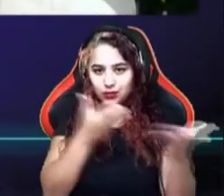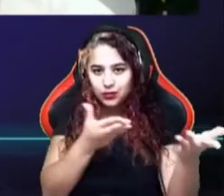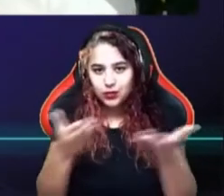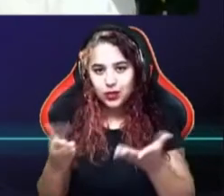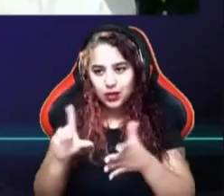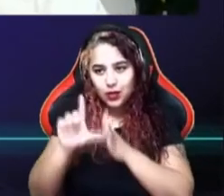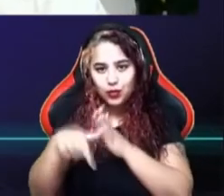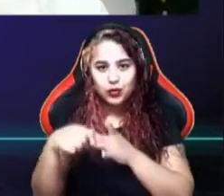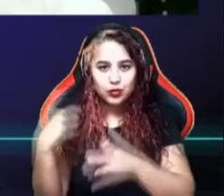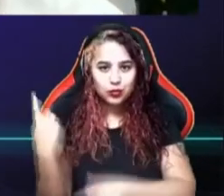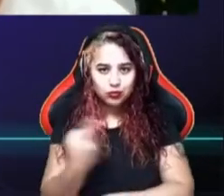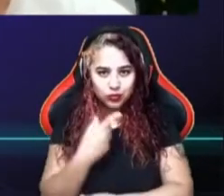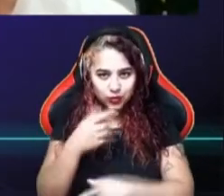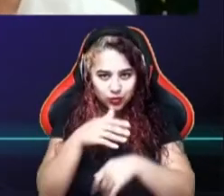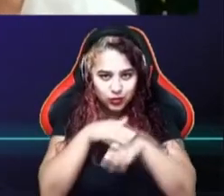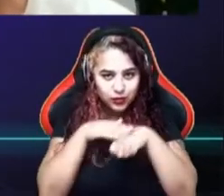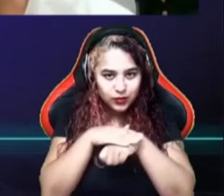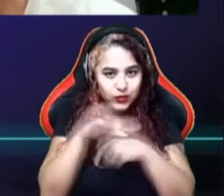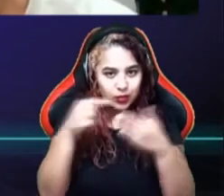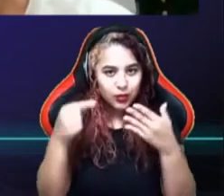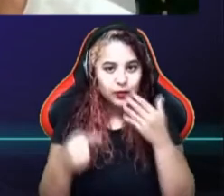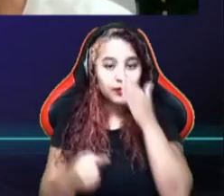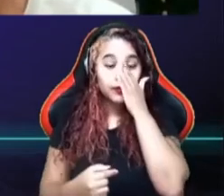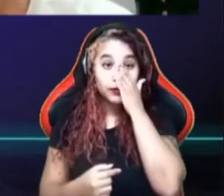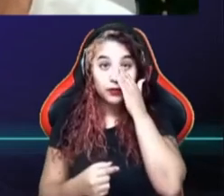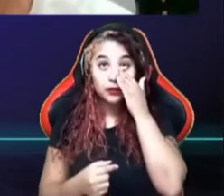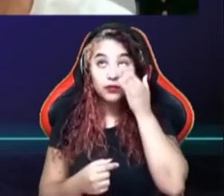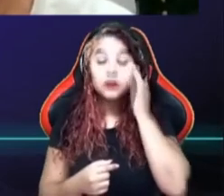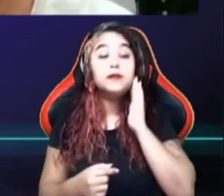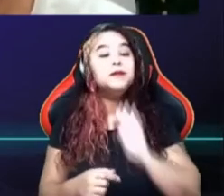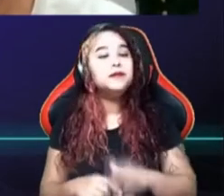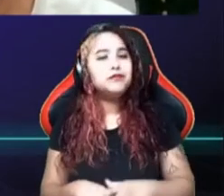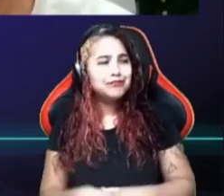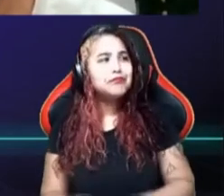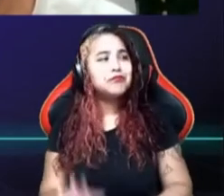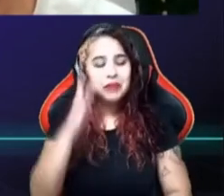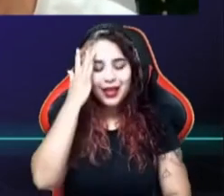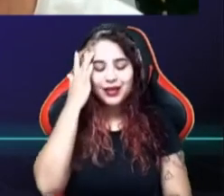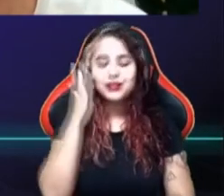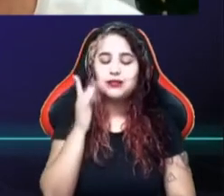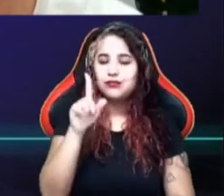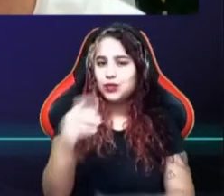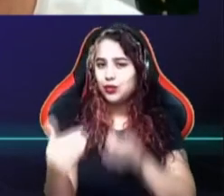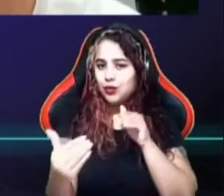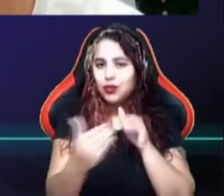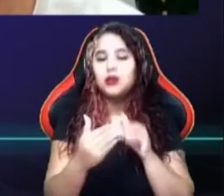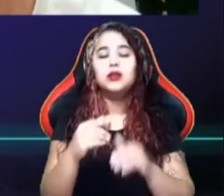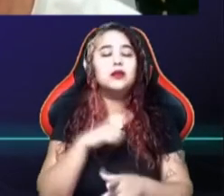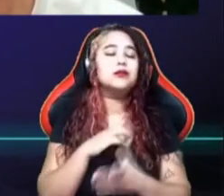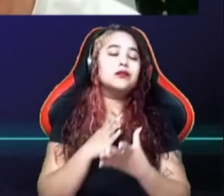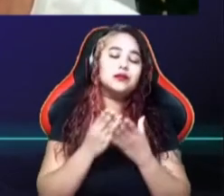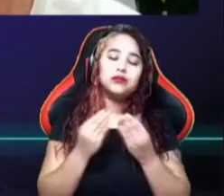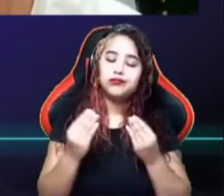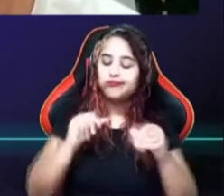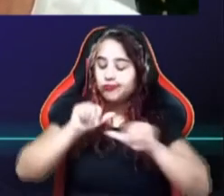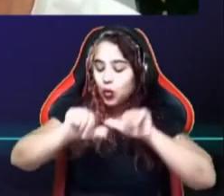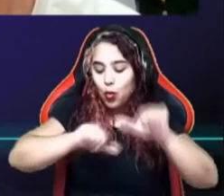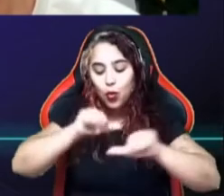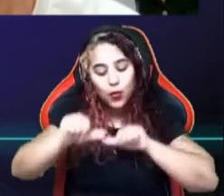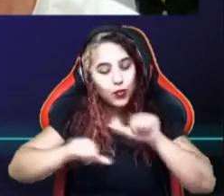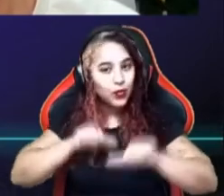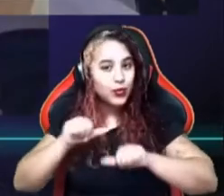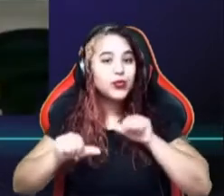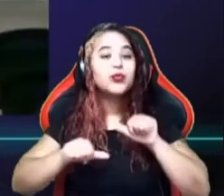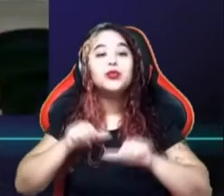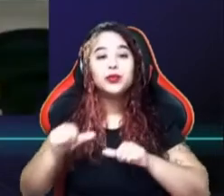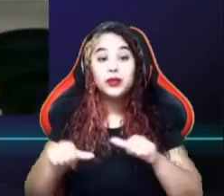alguns cases? Ah, legal, legal. Acho que é por aí, né, Stig? Acho que tem muitas coisas que vêm mudando